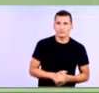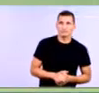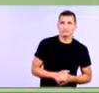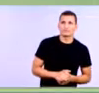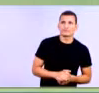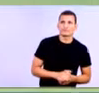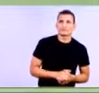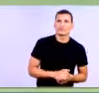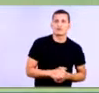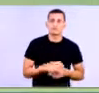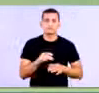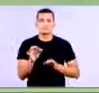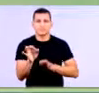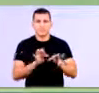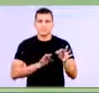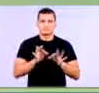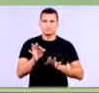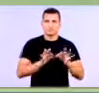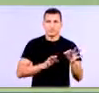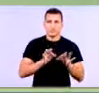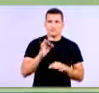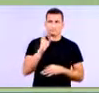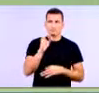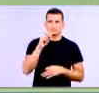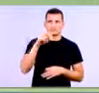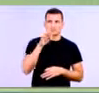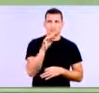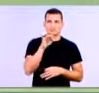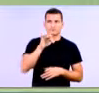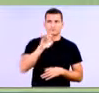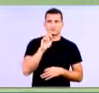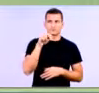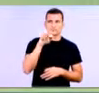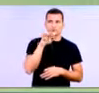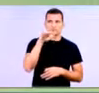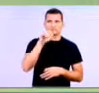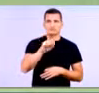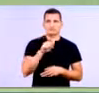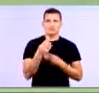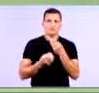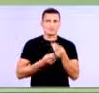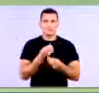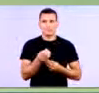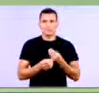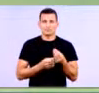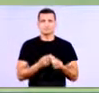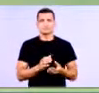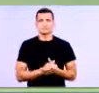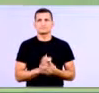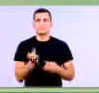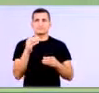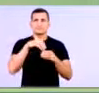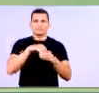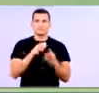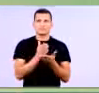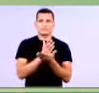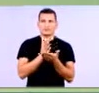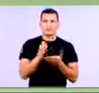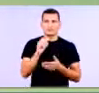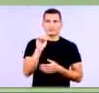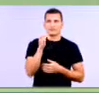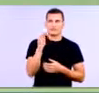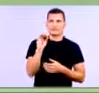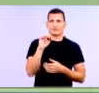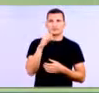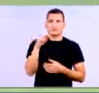de contingência. Conter. O que nós devemos fazer para conter algumas